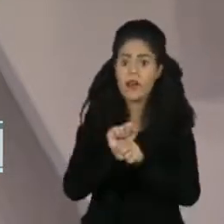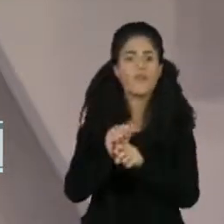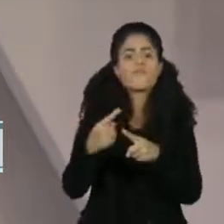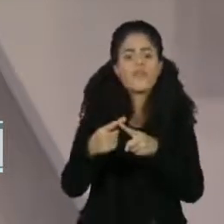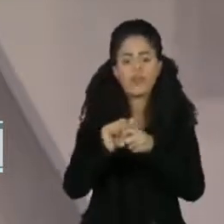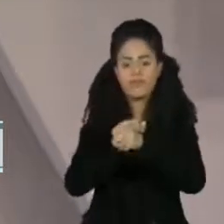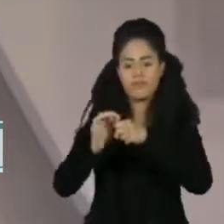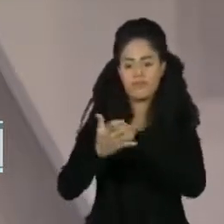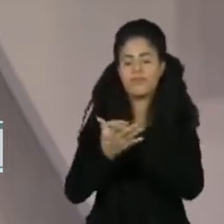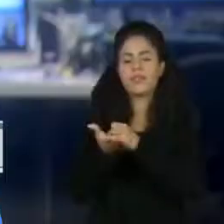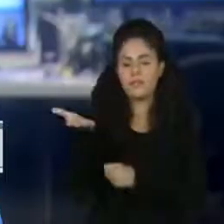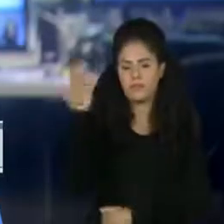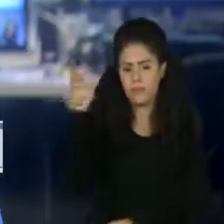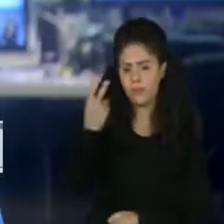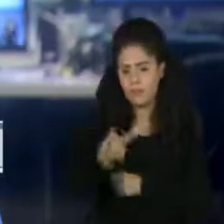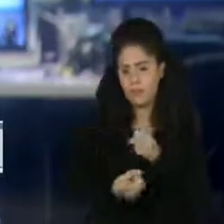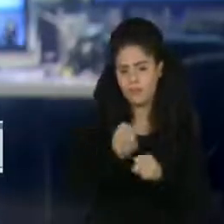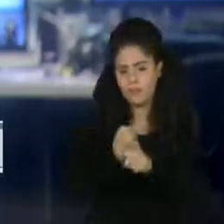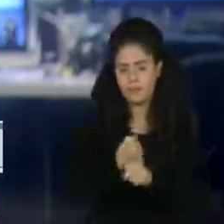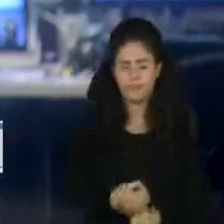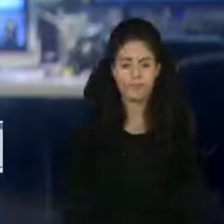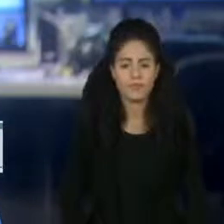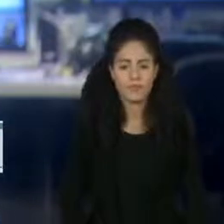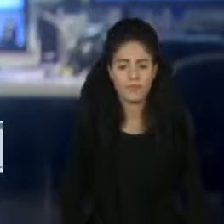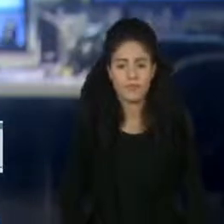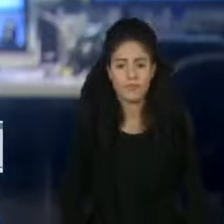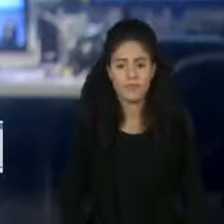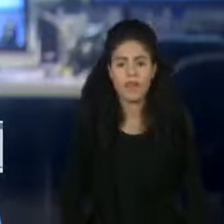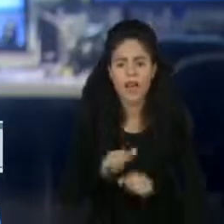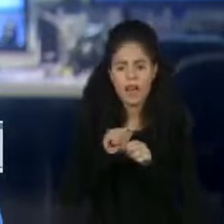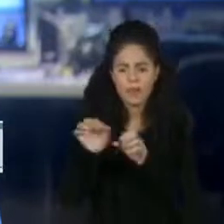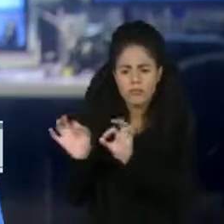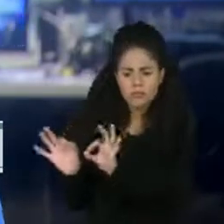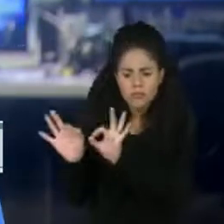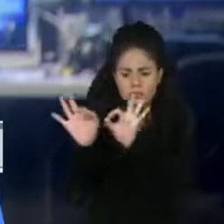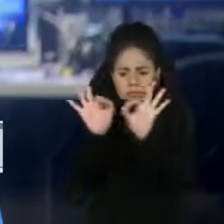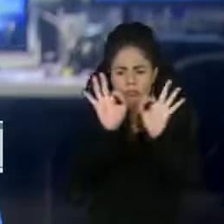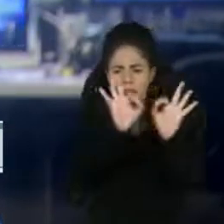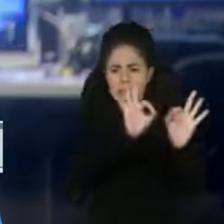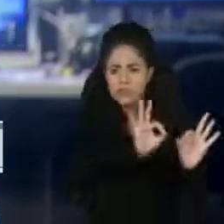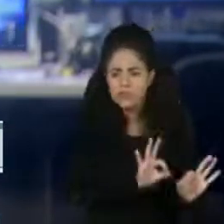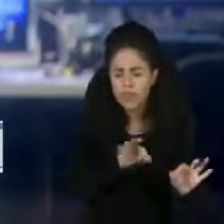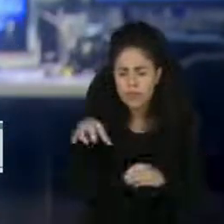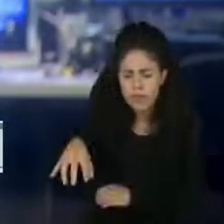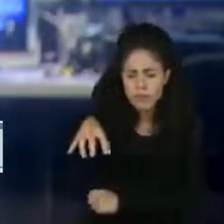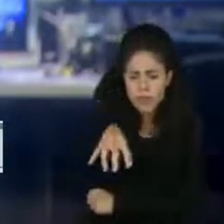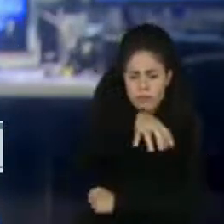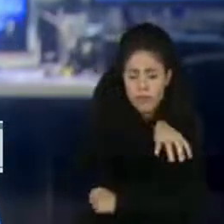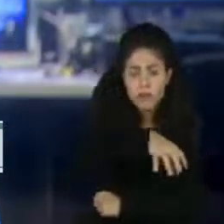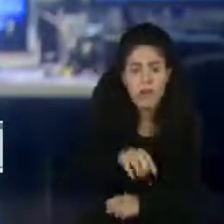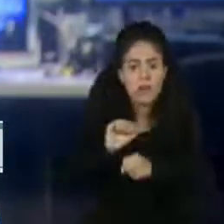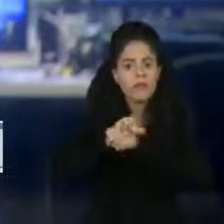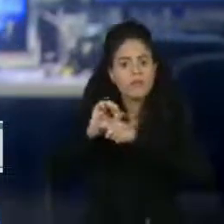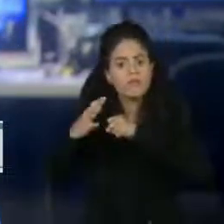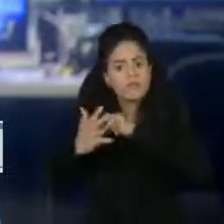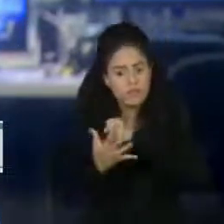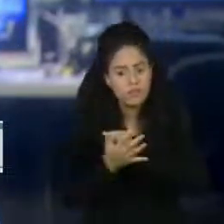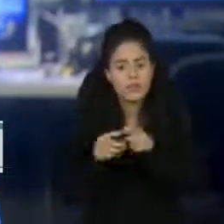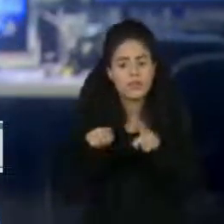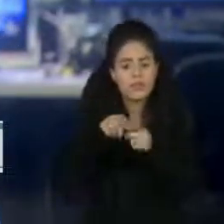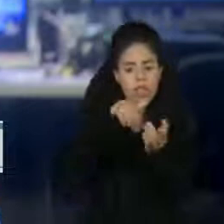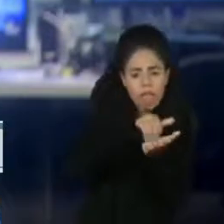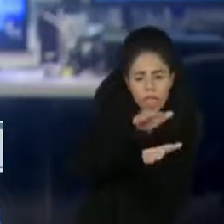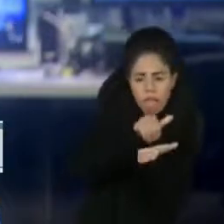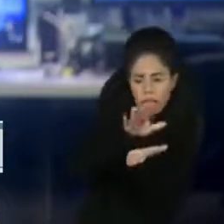paralisadas durante a pandemia segundo entidades que monitoram os movimentos sociais tanta covid-19 quantos